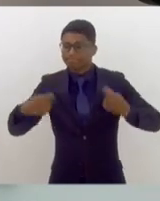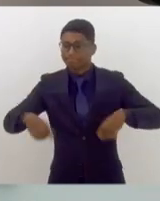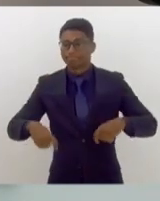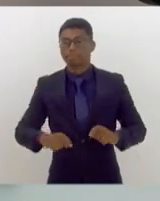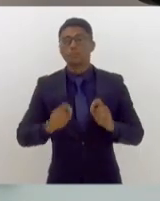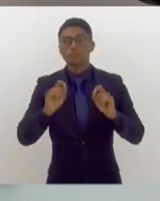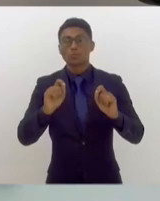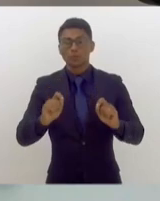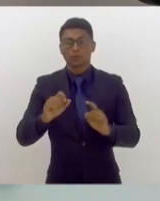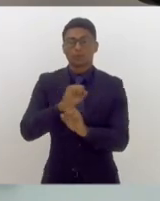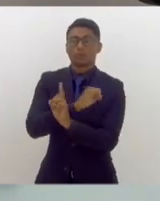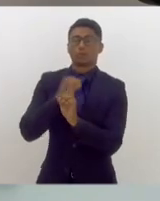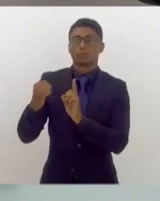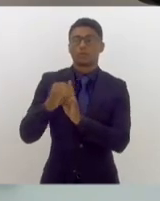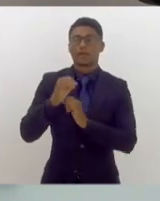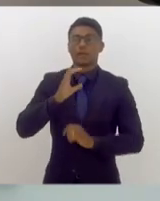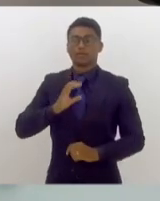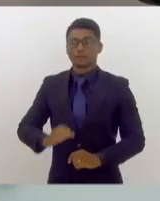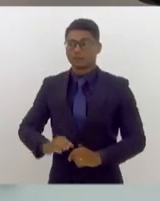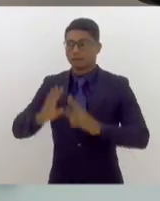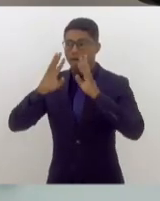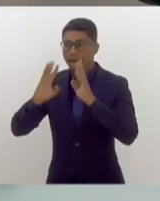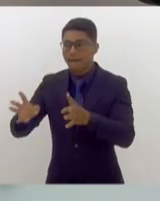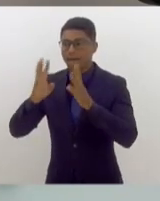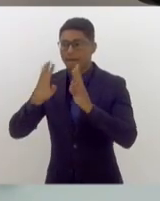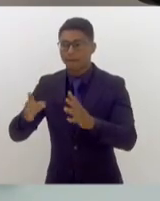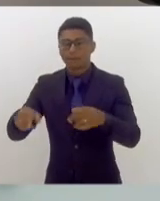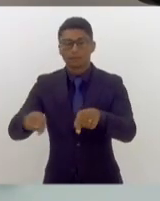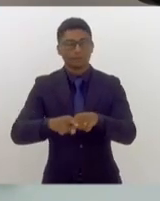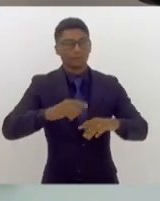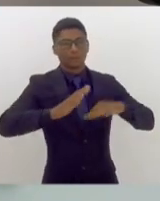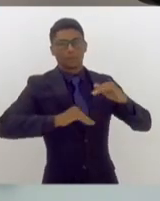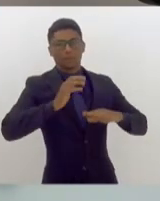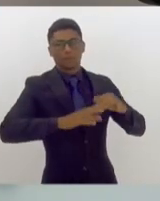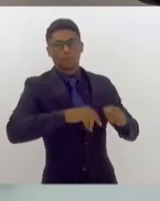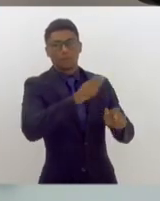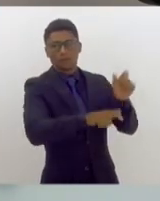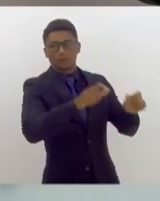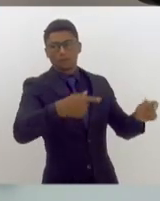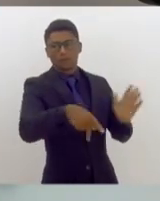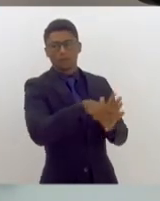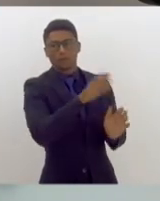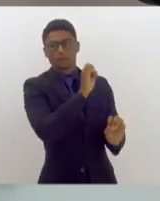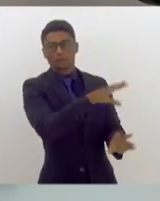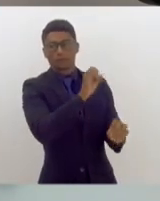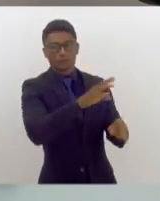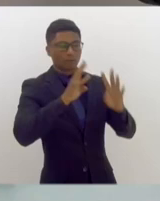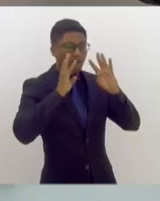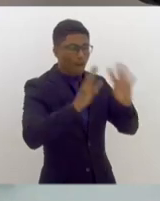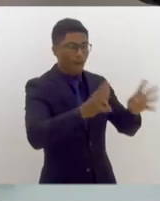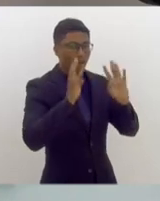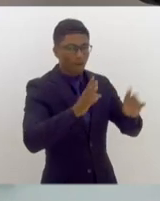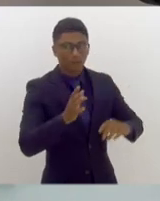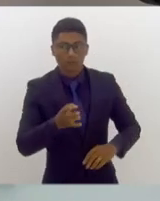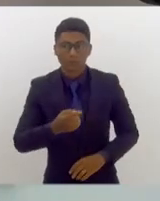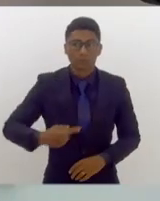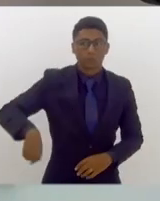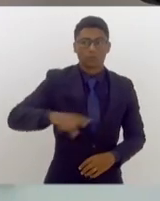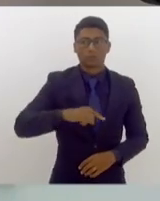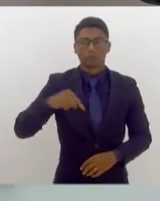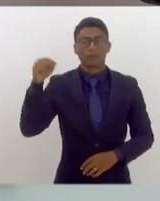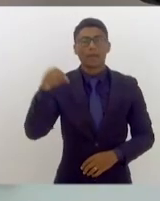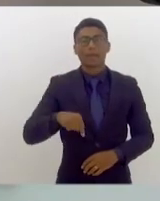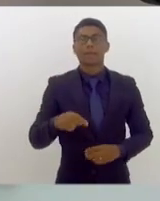a voz da sociedade civil, ouvir os profissionais da educação e que a nossa função aqui seja também